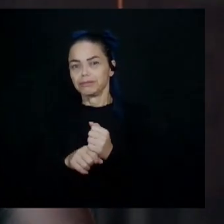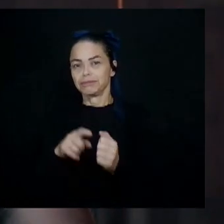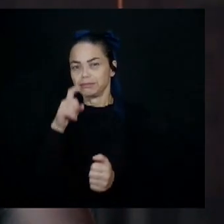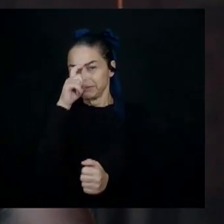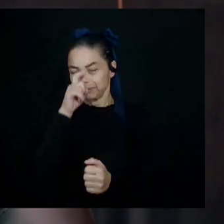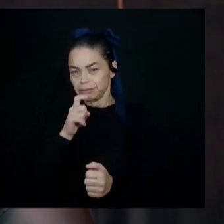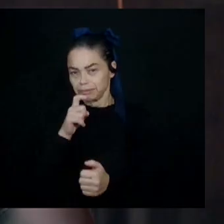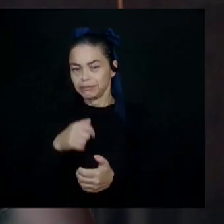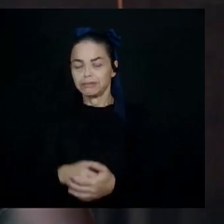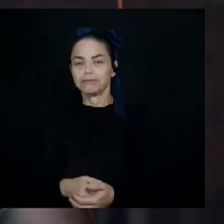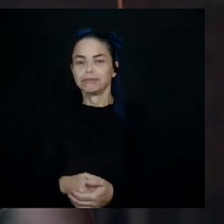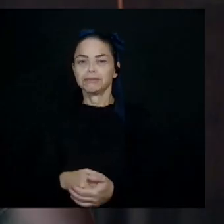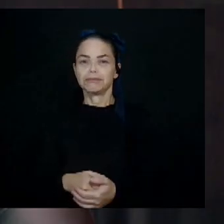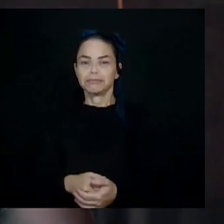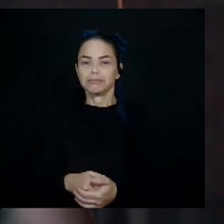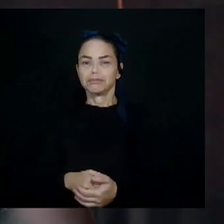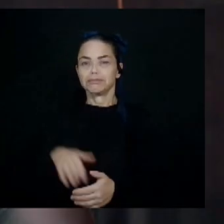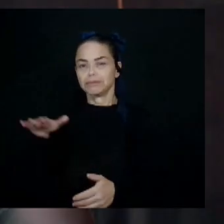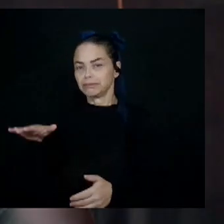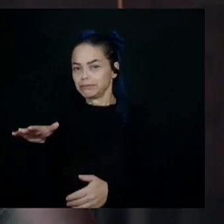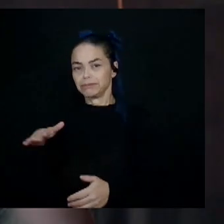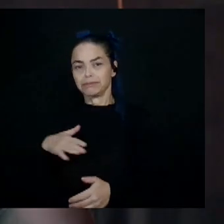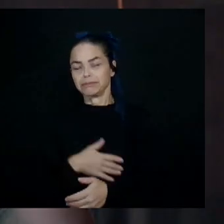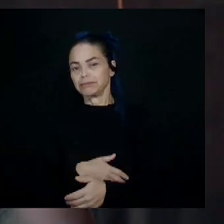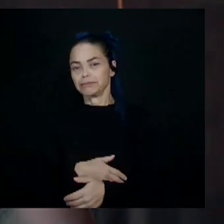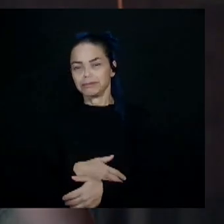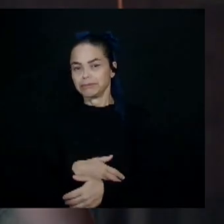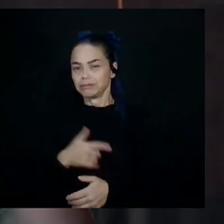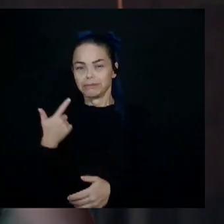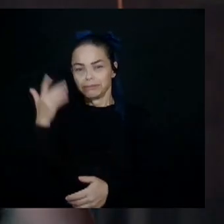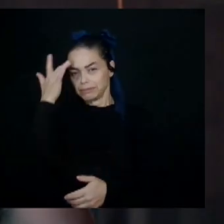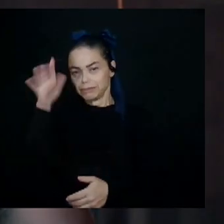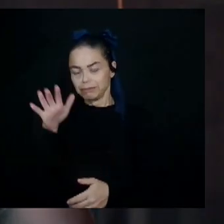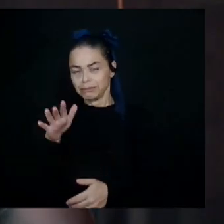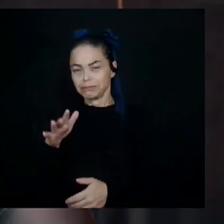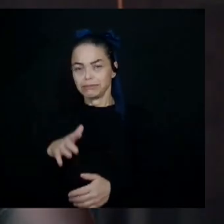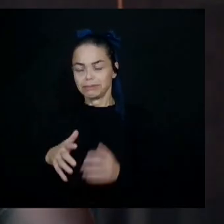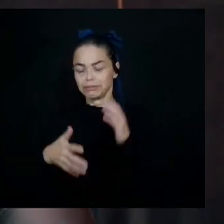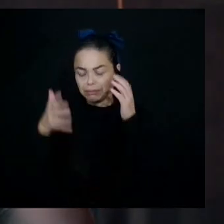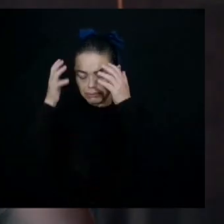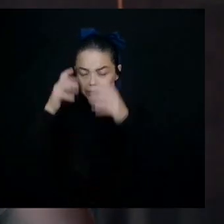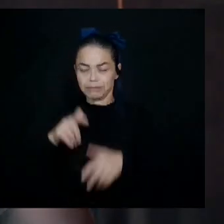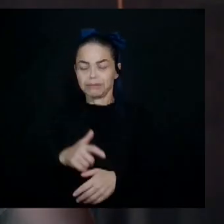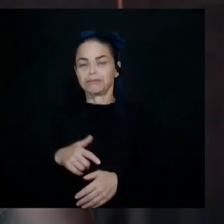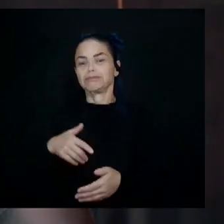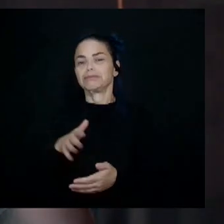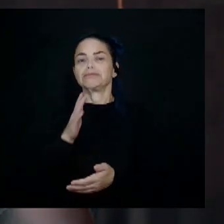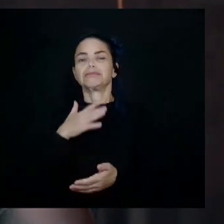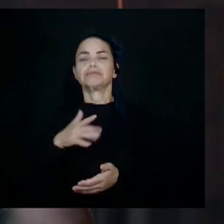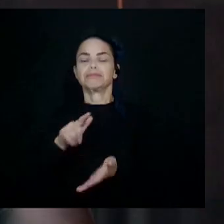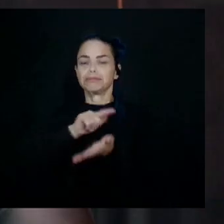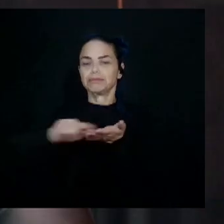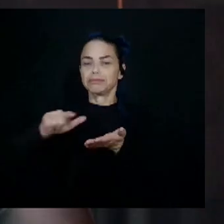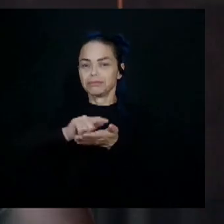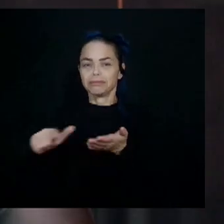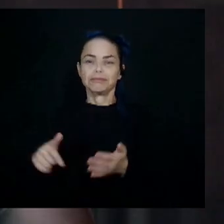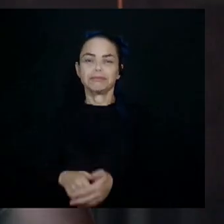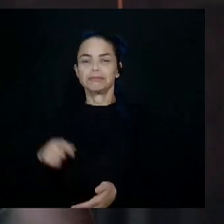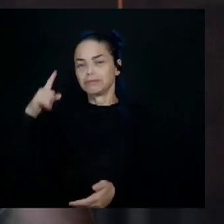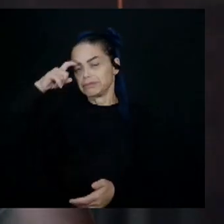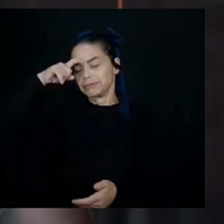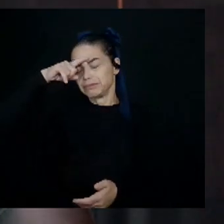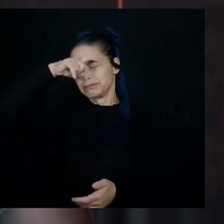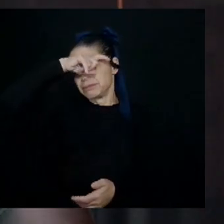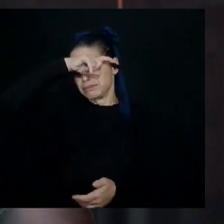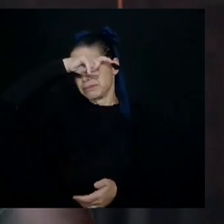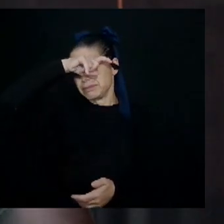uma criança que não tem uma boa higiene, não sabe fazer higiene, para ela isso é difícil, a gente entra em